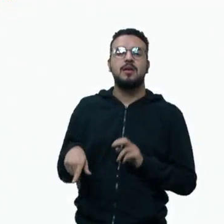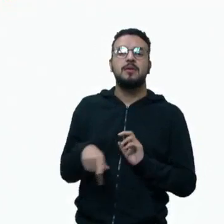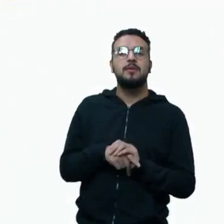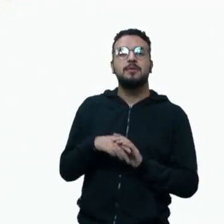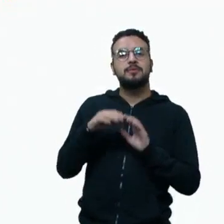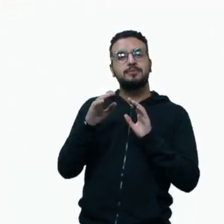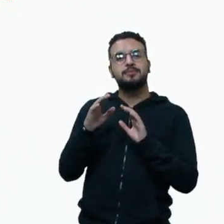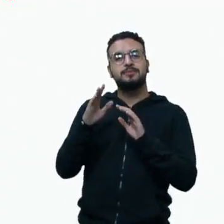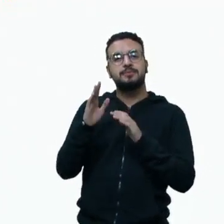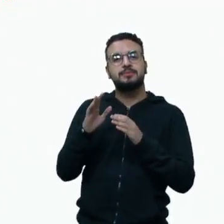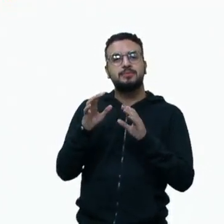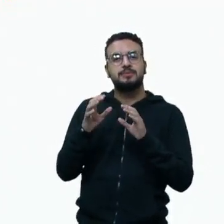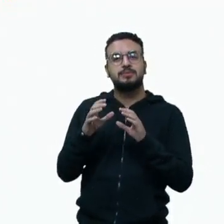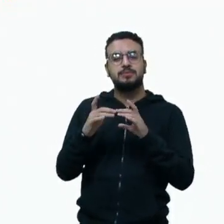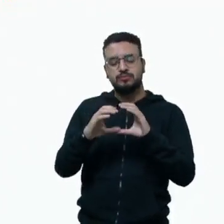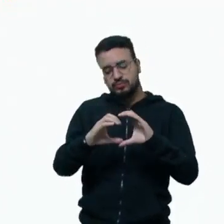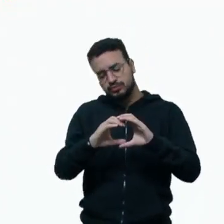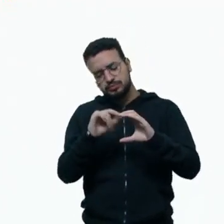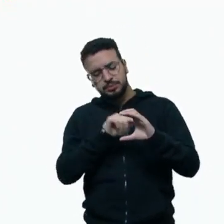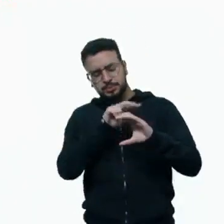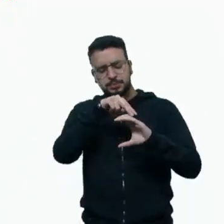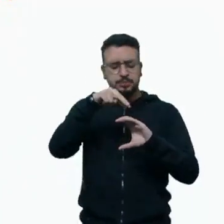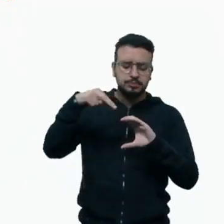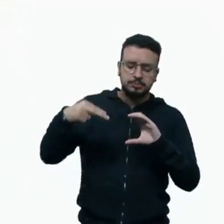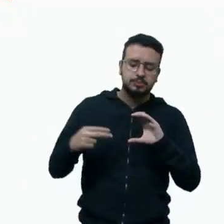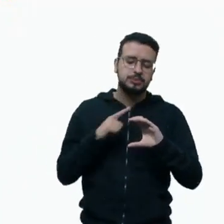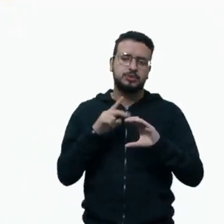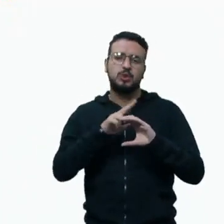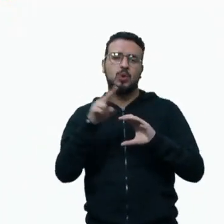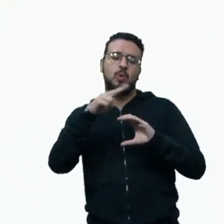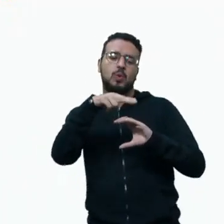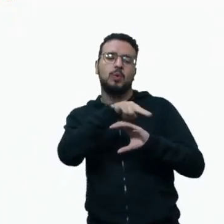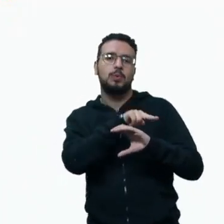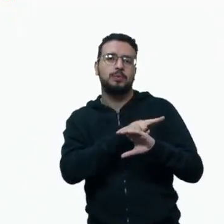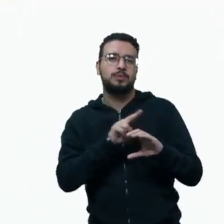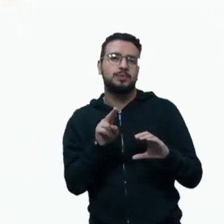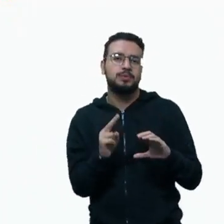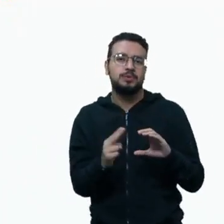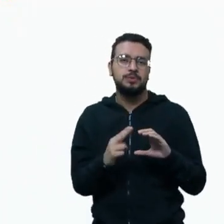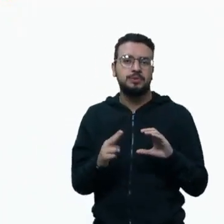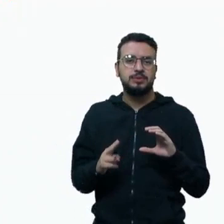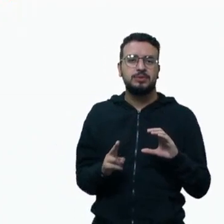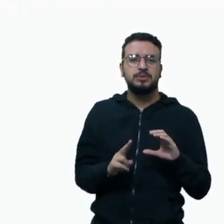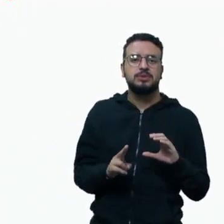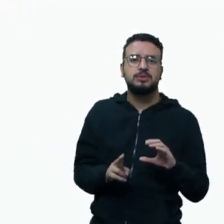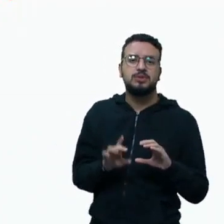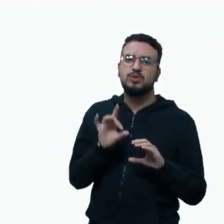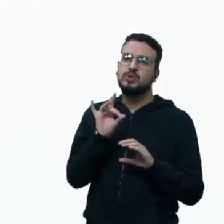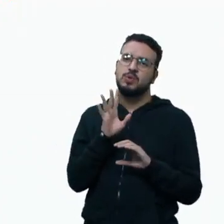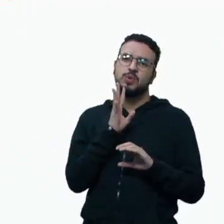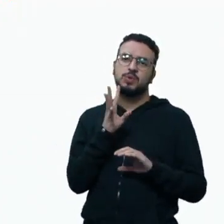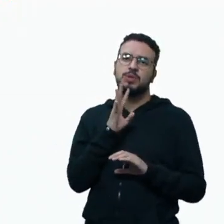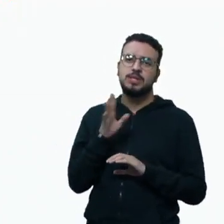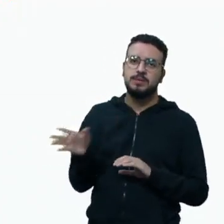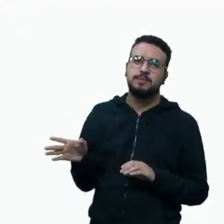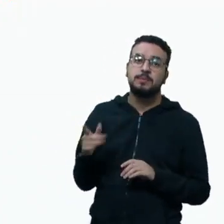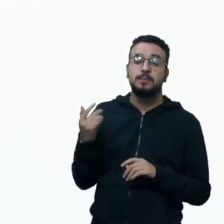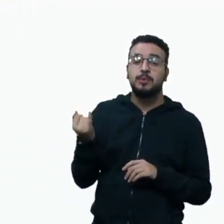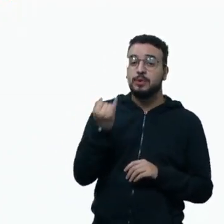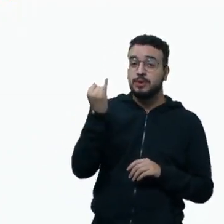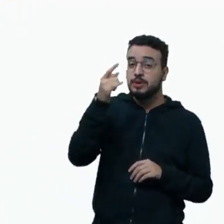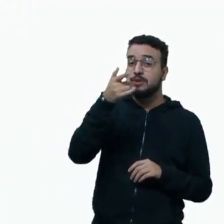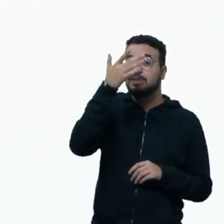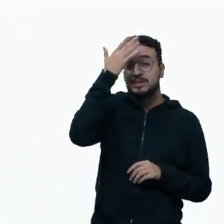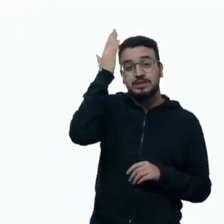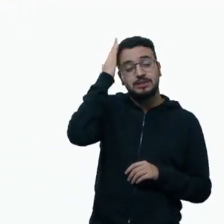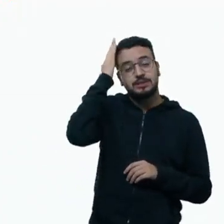no cerebelo, a fissura primária, a fissura horizontal. Isso tá, é mais para você conhecer, mas é importante que você